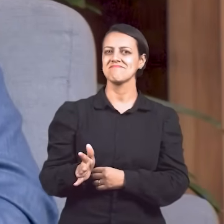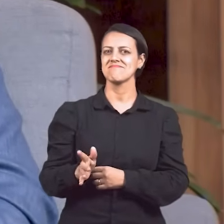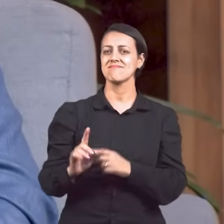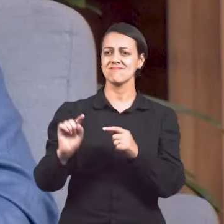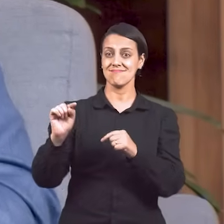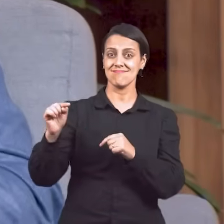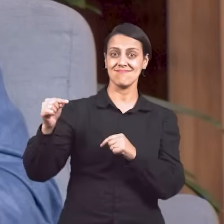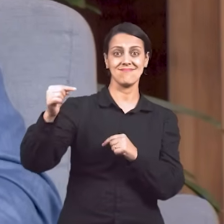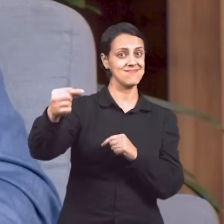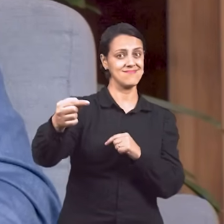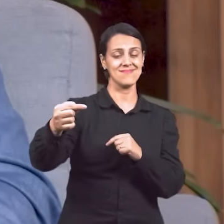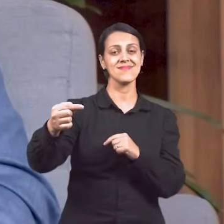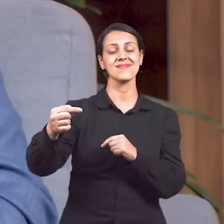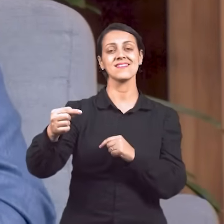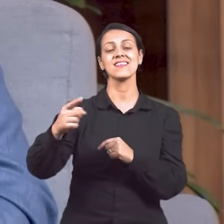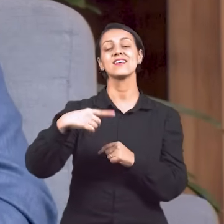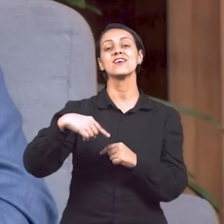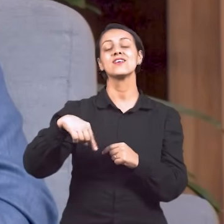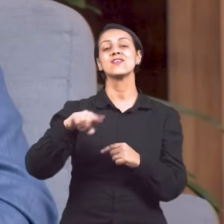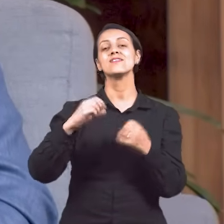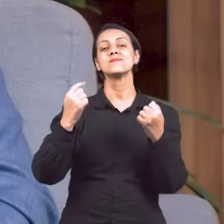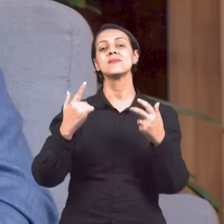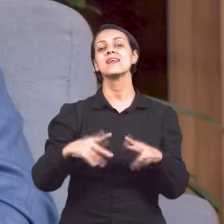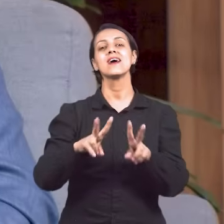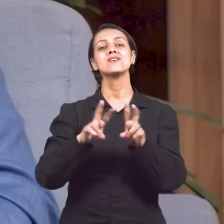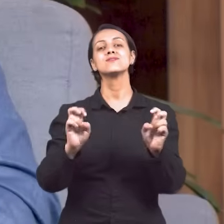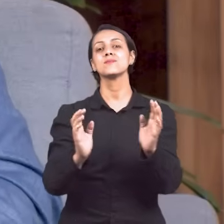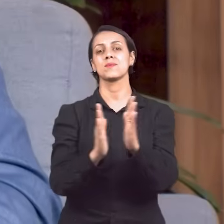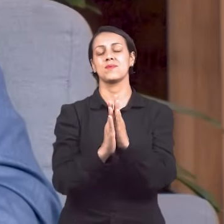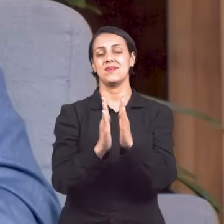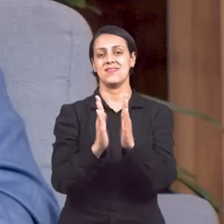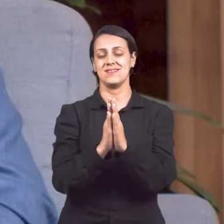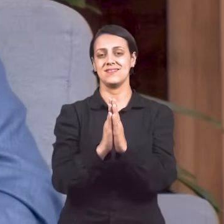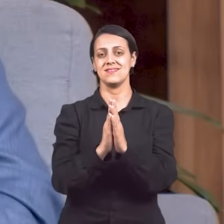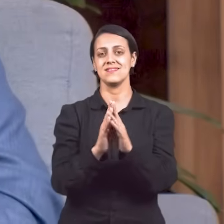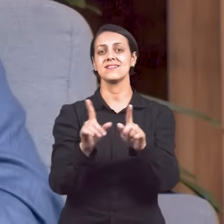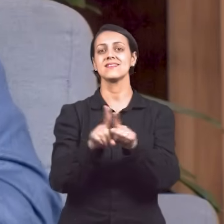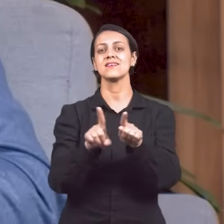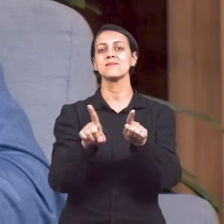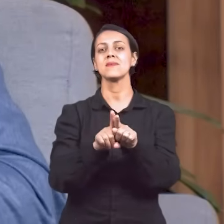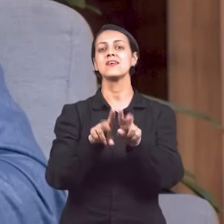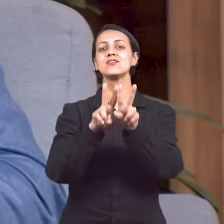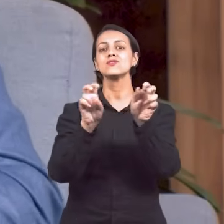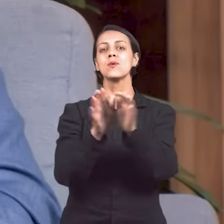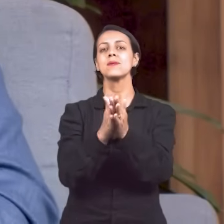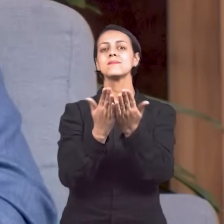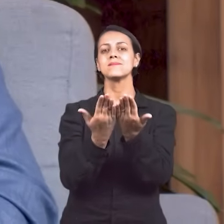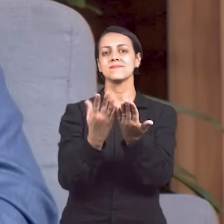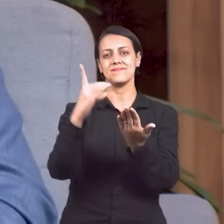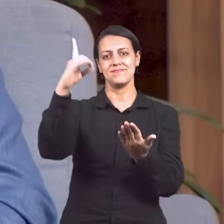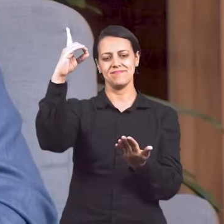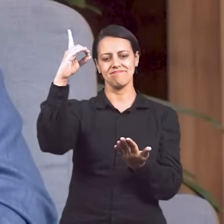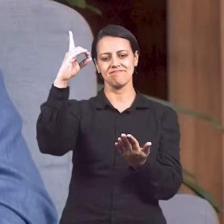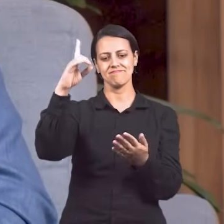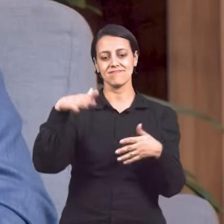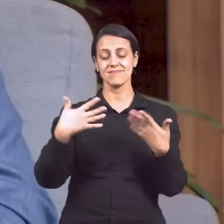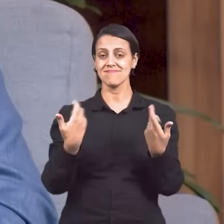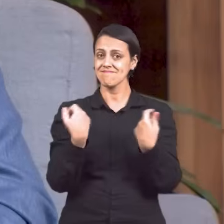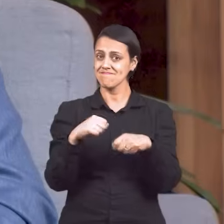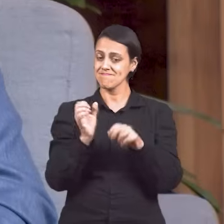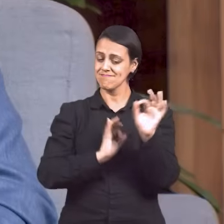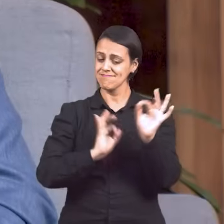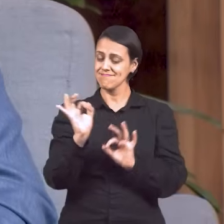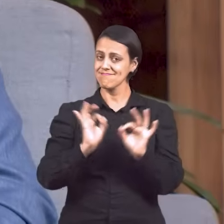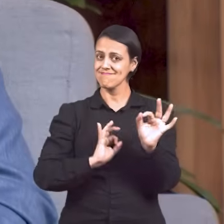nós falamos sobre o jejum, e agora estamos falando sobre a madrugada. Nos próximos episódios, nós vamos falar sobre